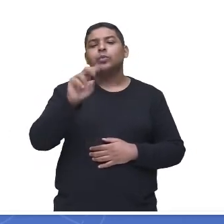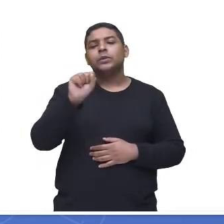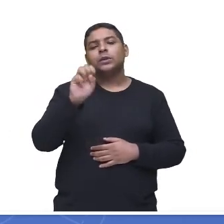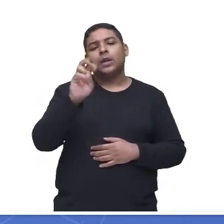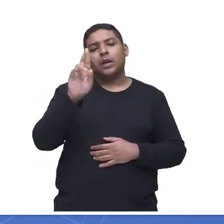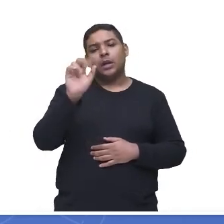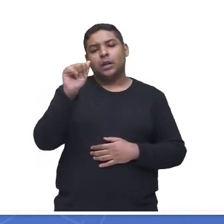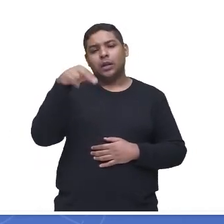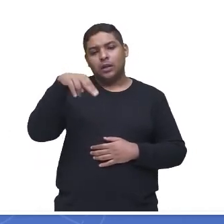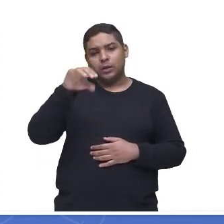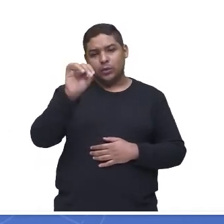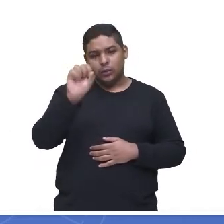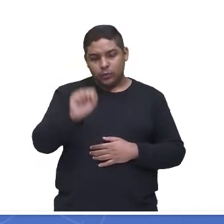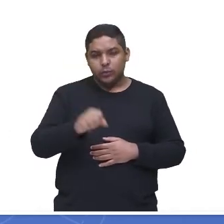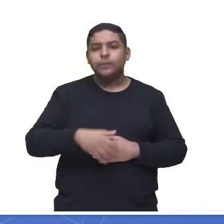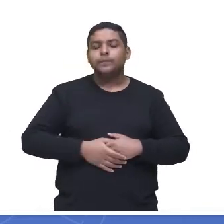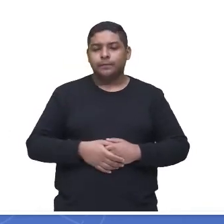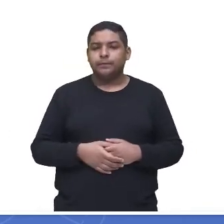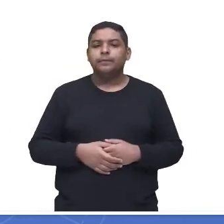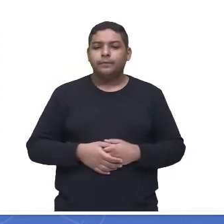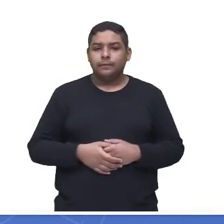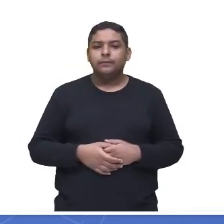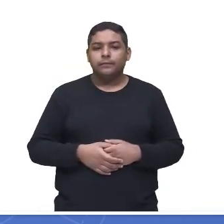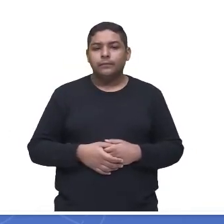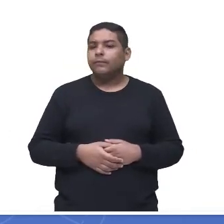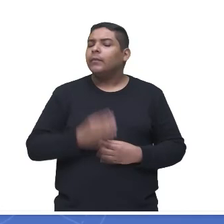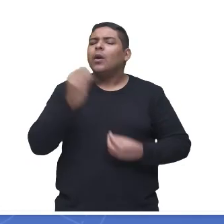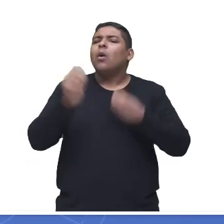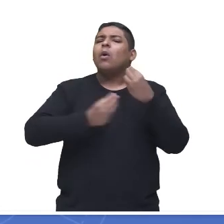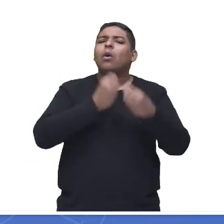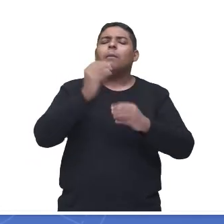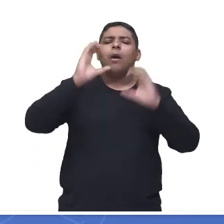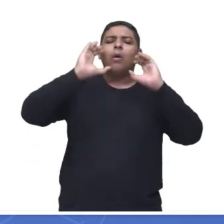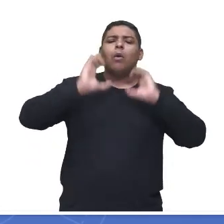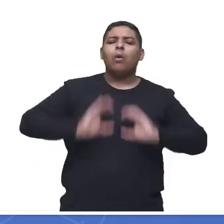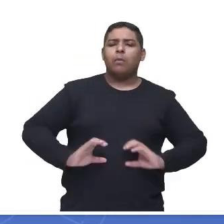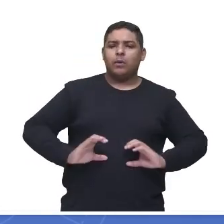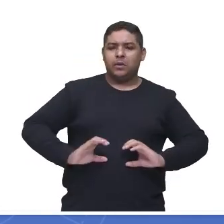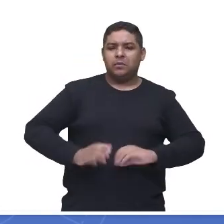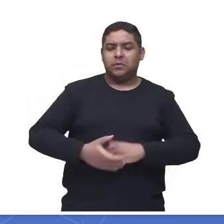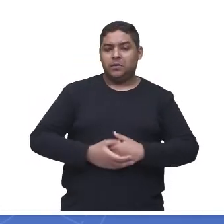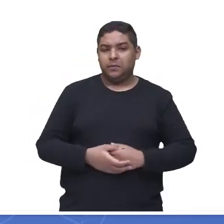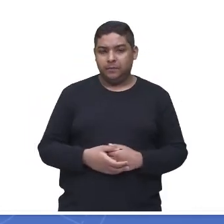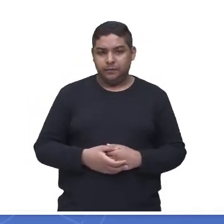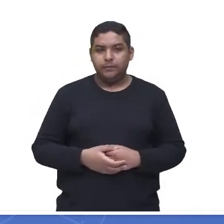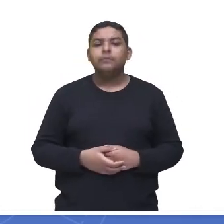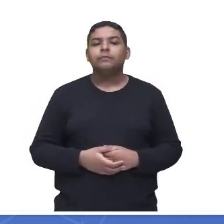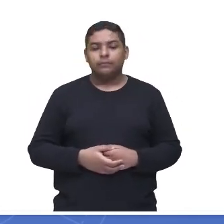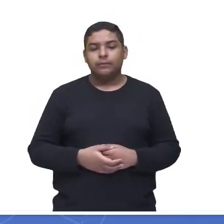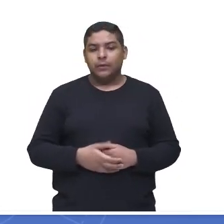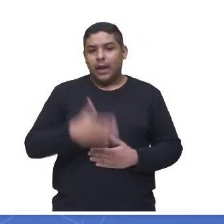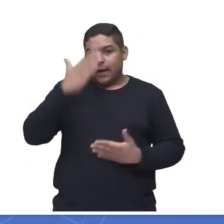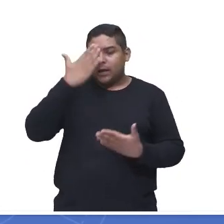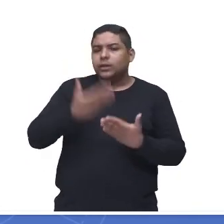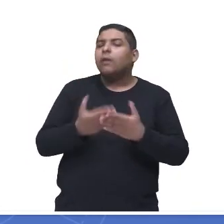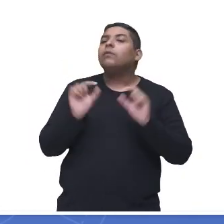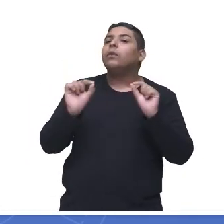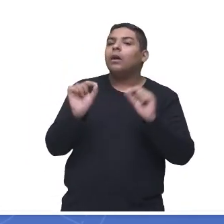feito isso? Então, como é que eles se comportavam, né? Acreditavam da intervenção